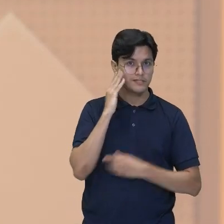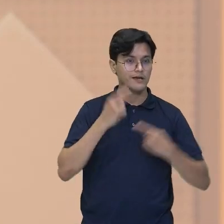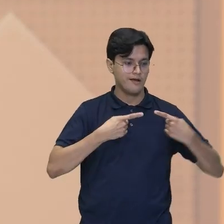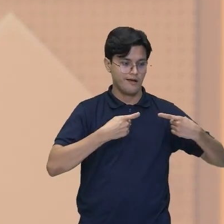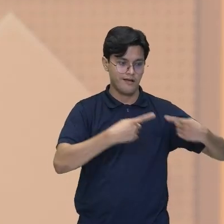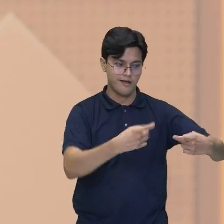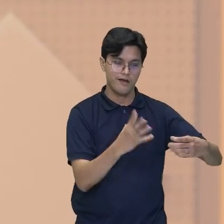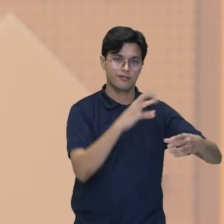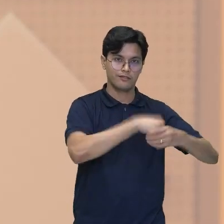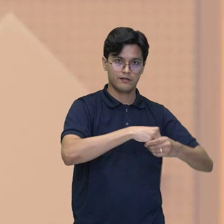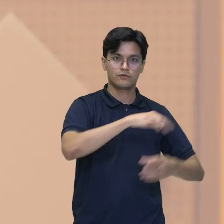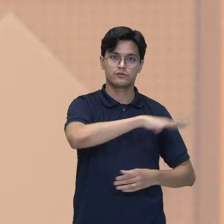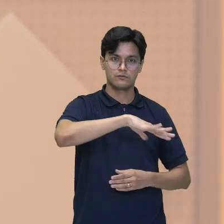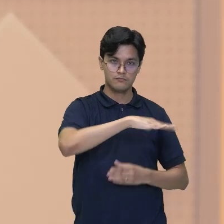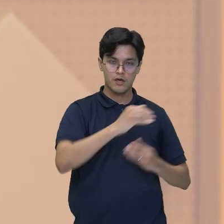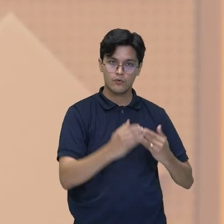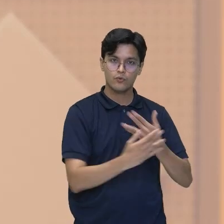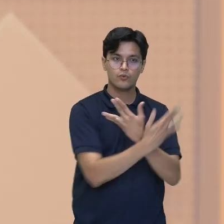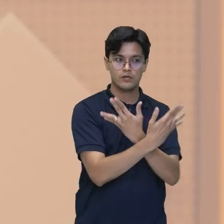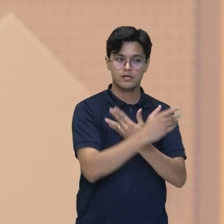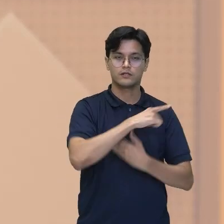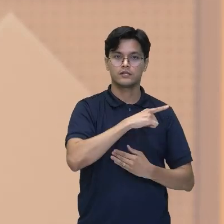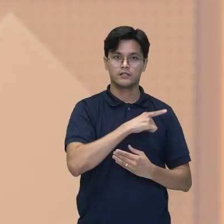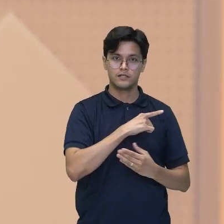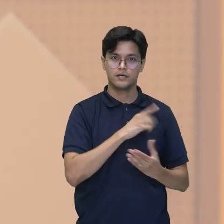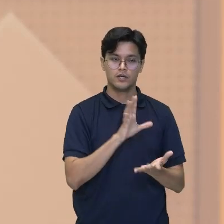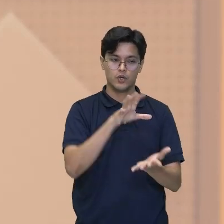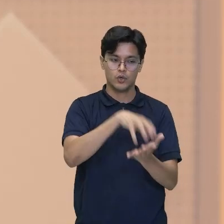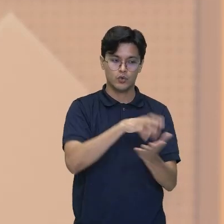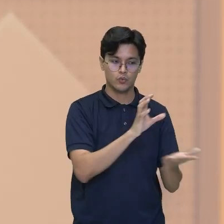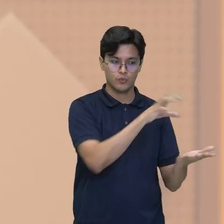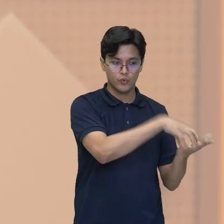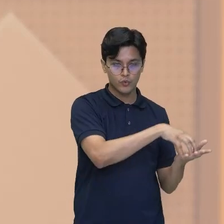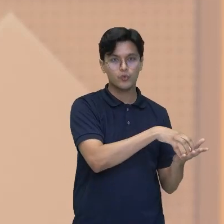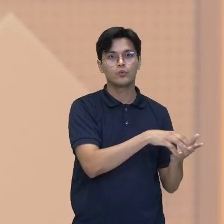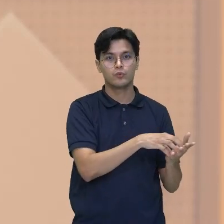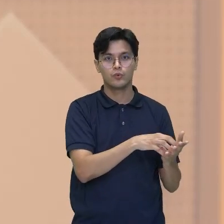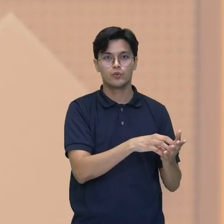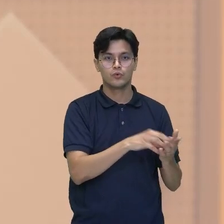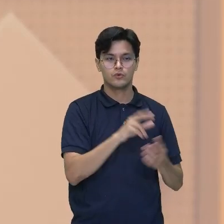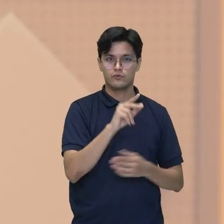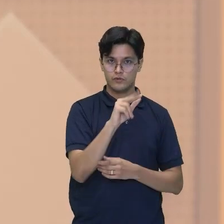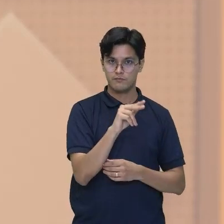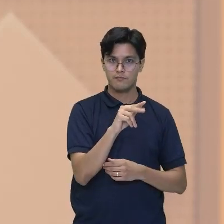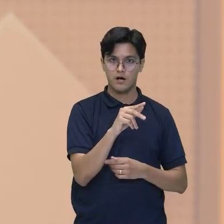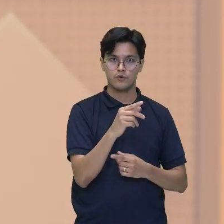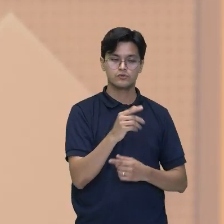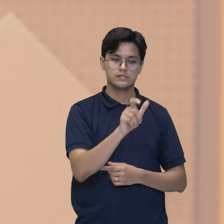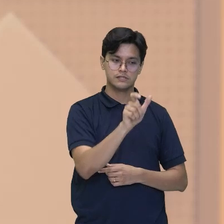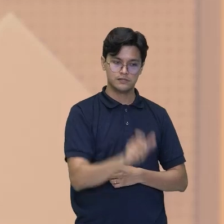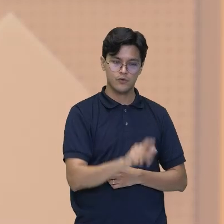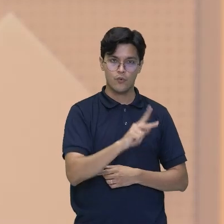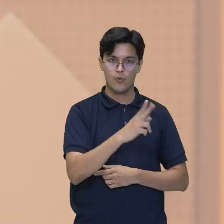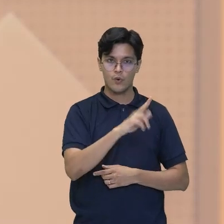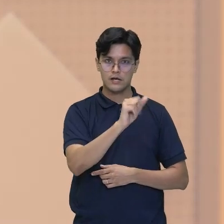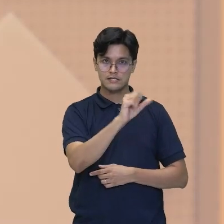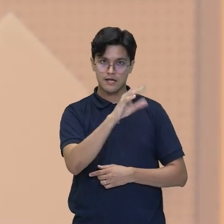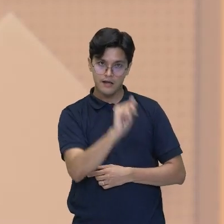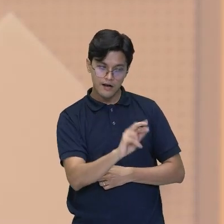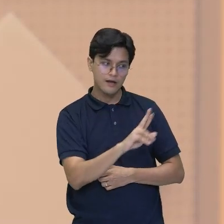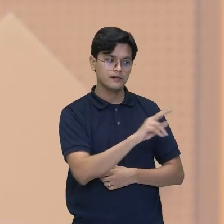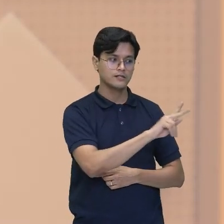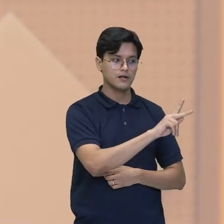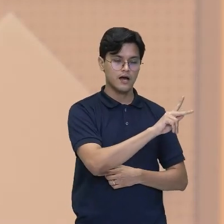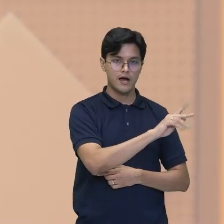Inca, da disputa de poder entre os irmãos e aproveitou essa fragilidade interna